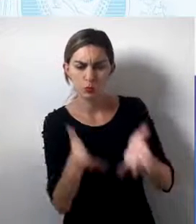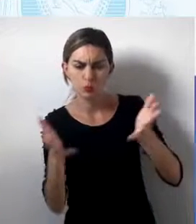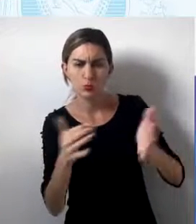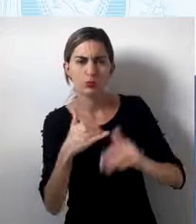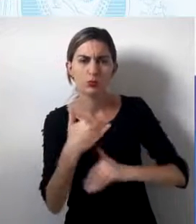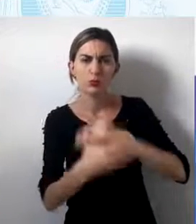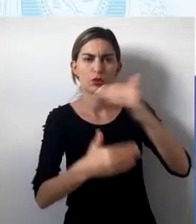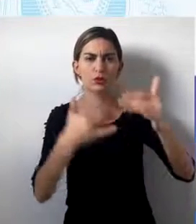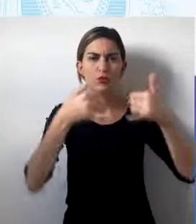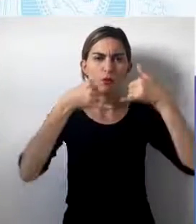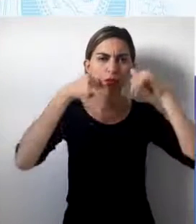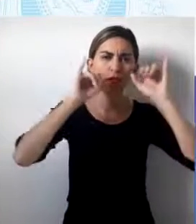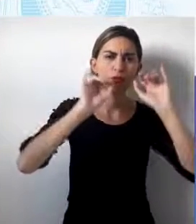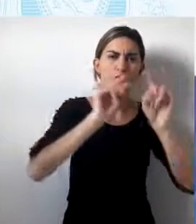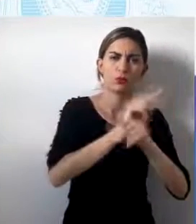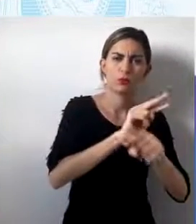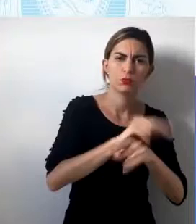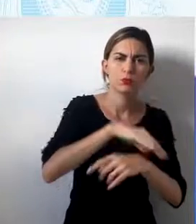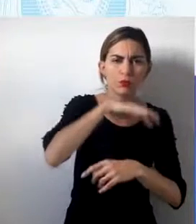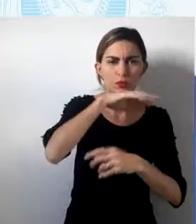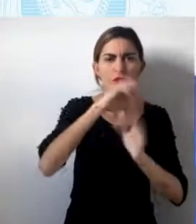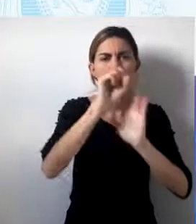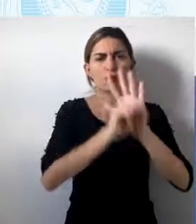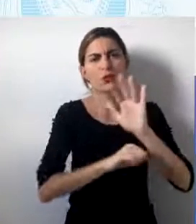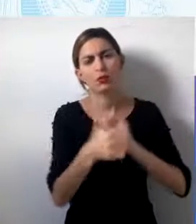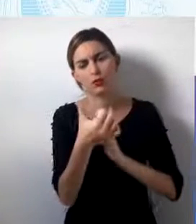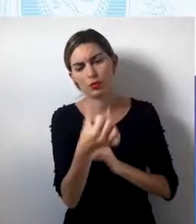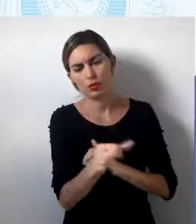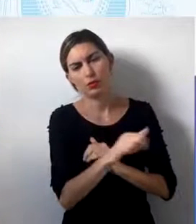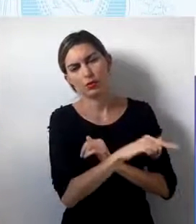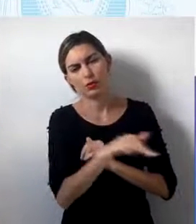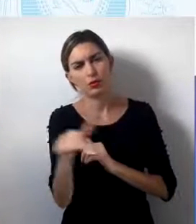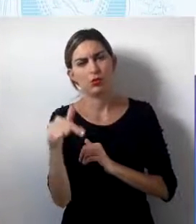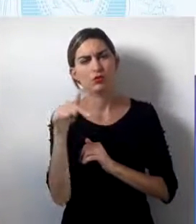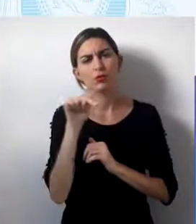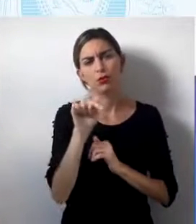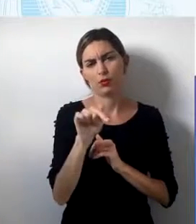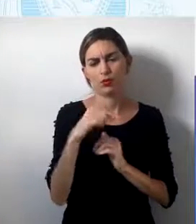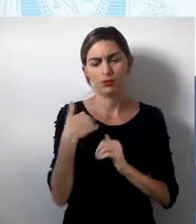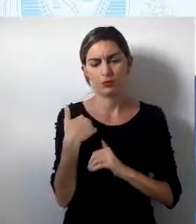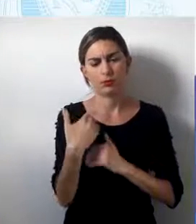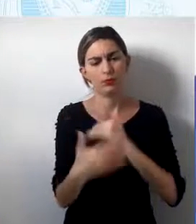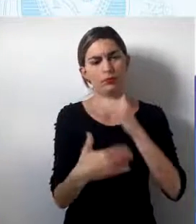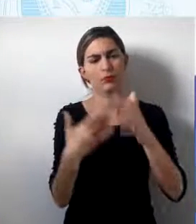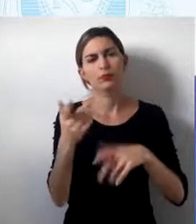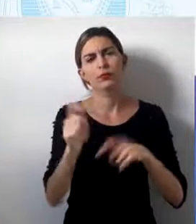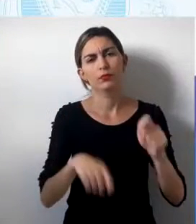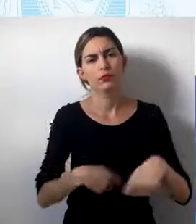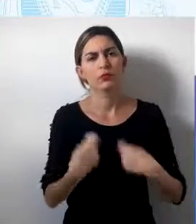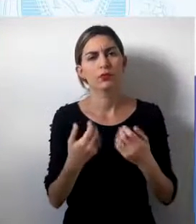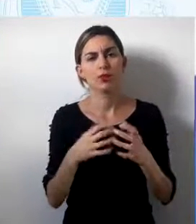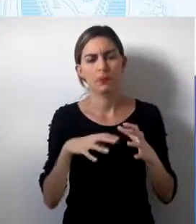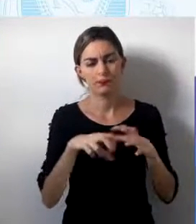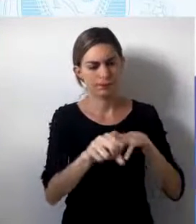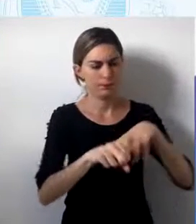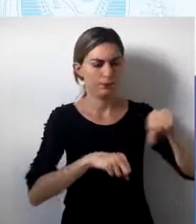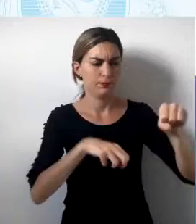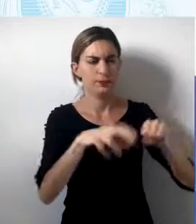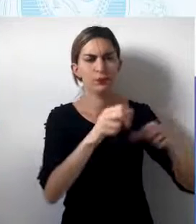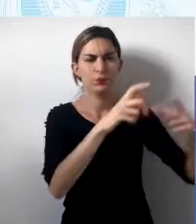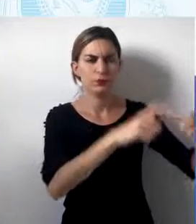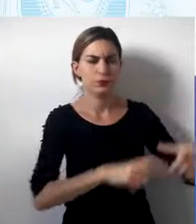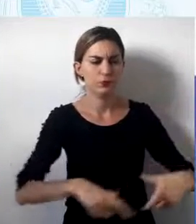o desenvolvimento da pecuária durante os séculos XVI e XVII. Consequentemente, vai permitir a ocupação